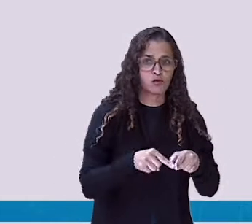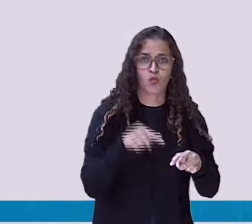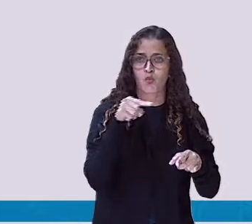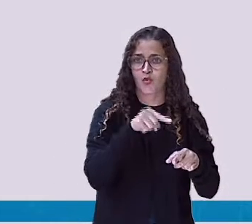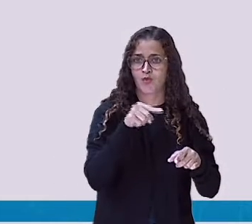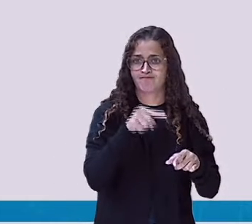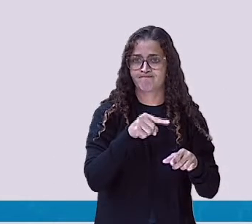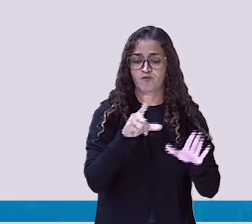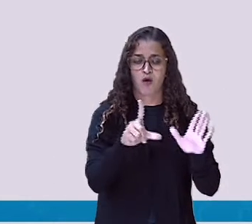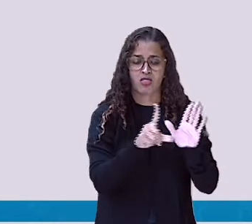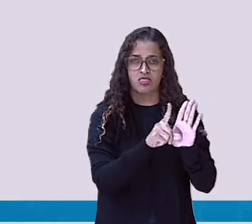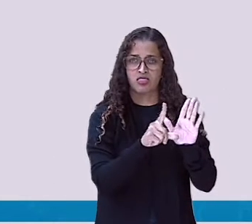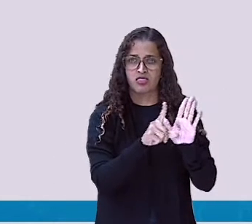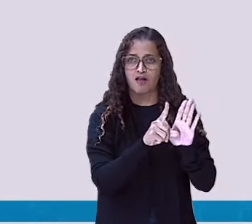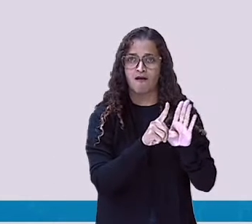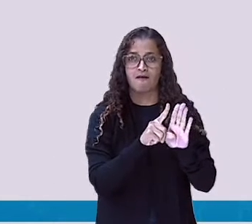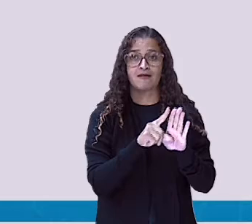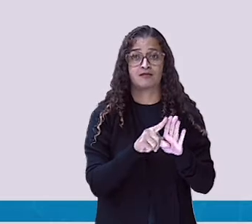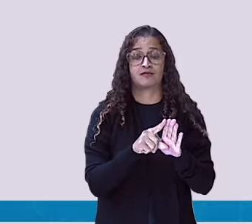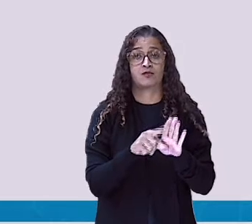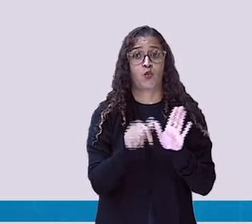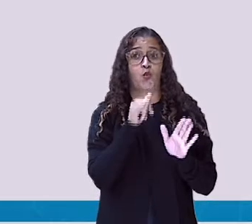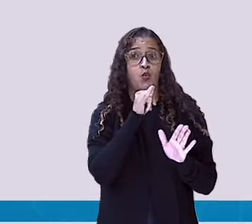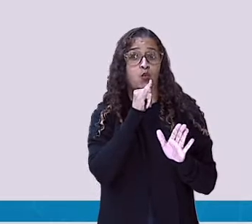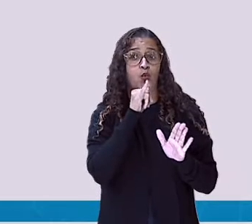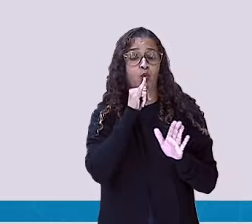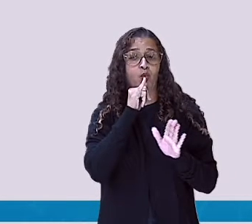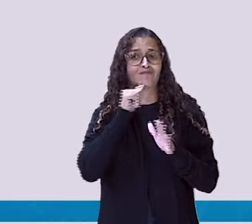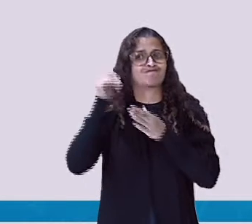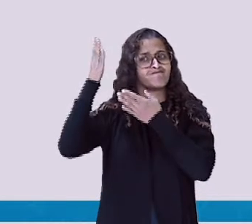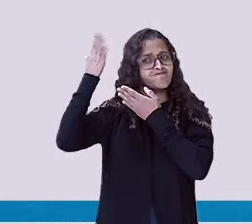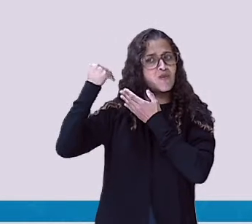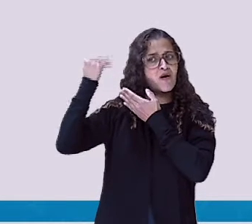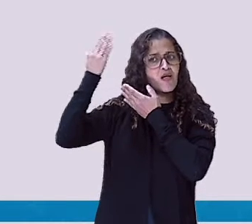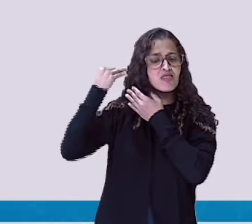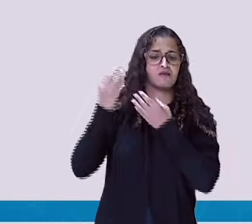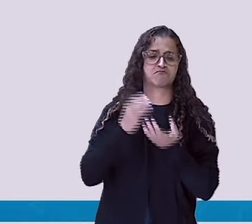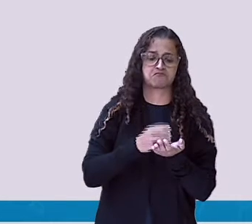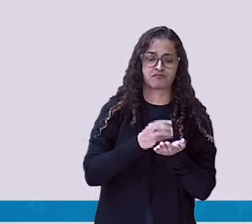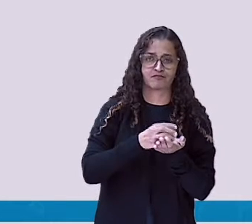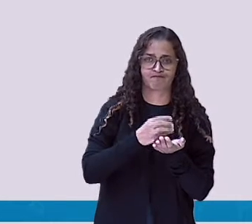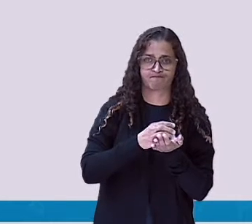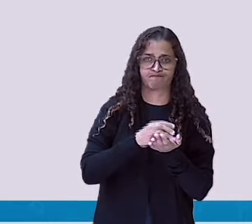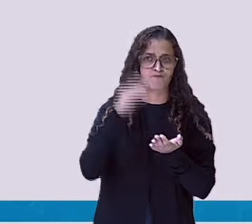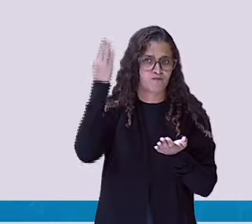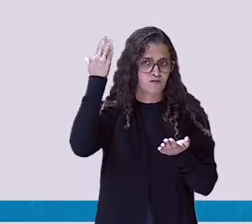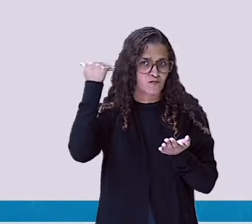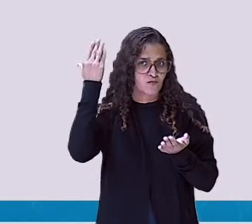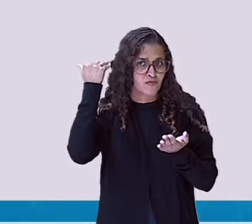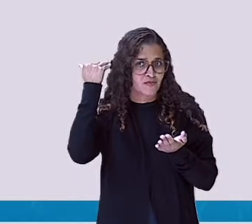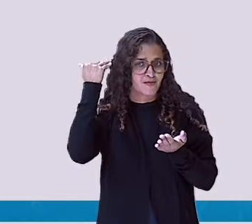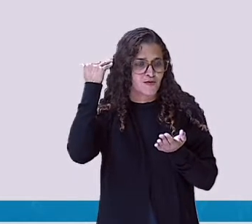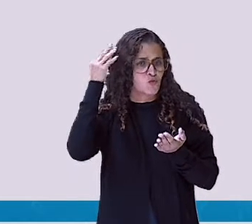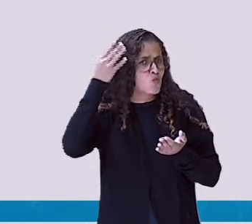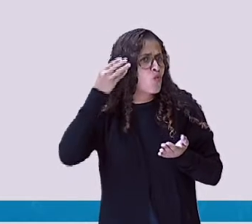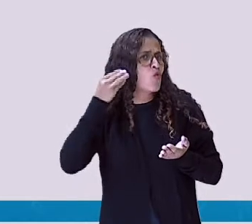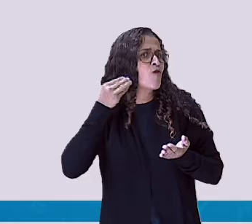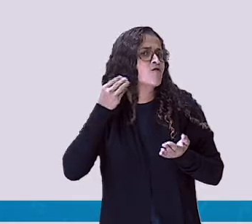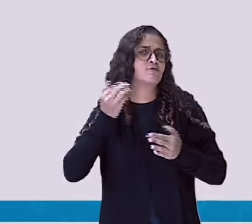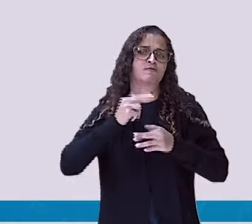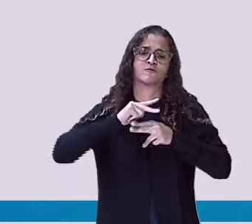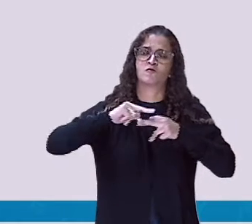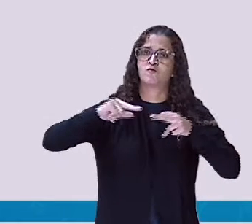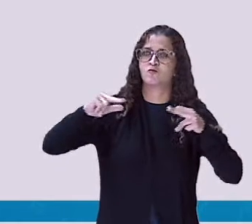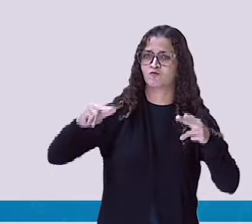cosméticos, por exemplo, cremes de cabelo. E ali eu tenho cremes de cabelo para vários tipos de cabelo,